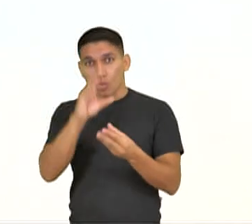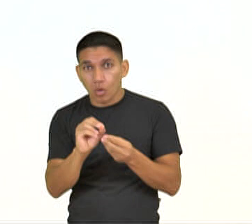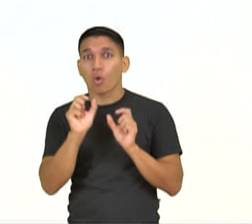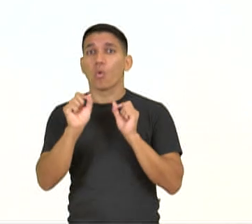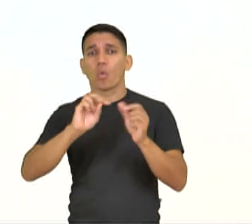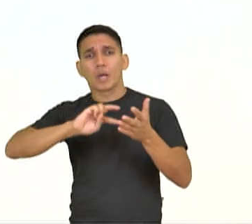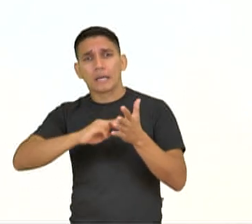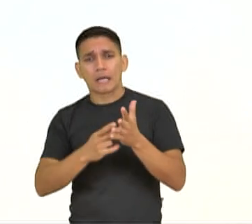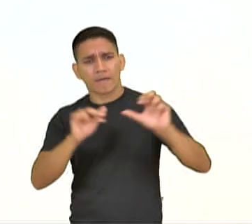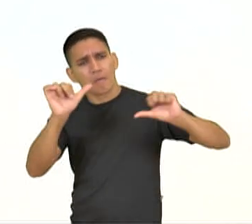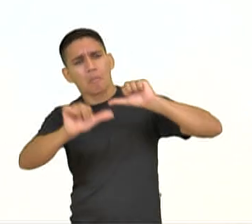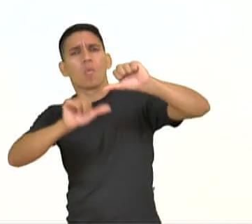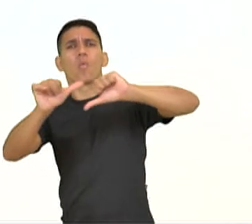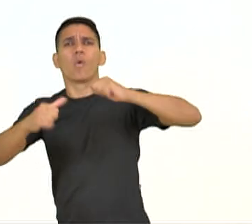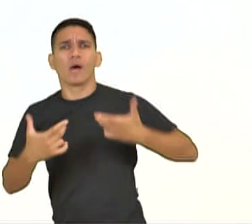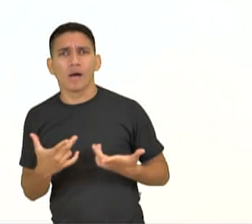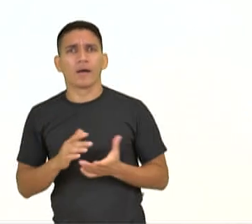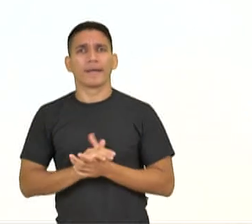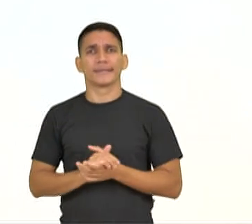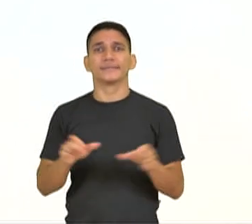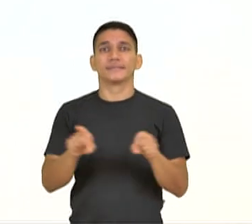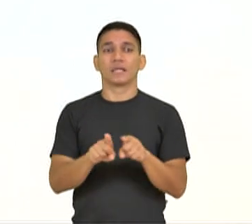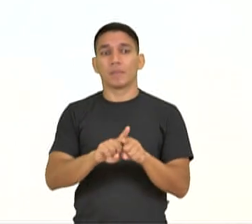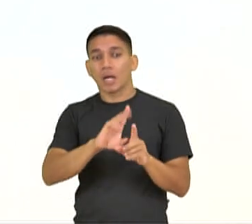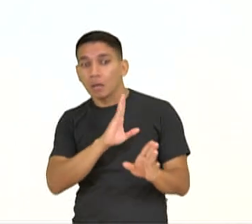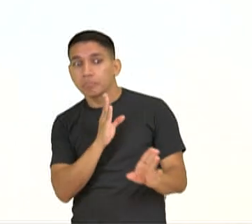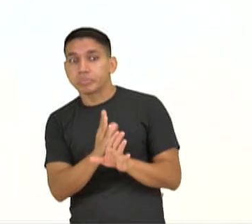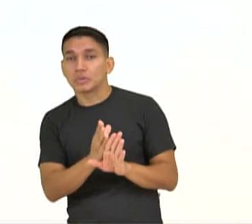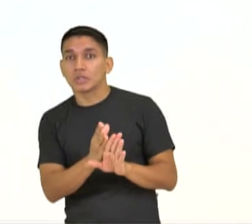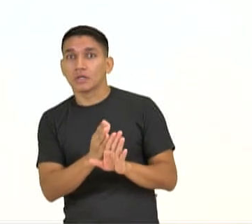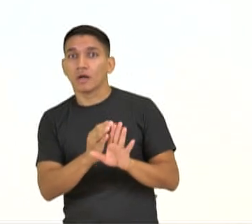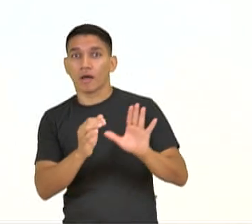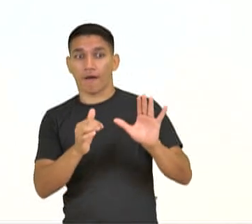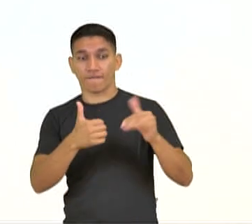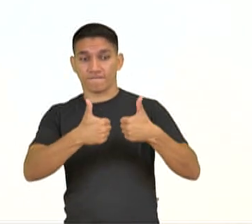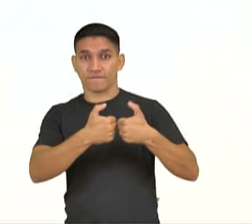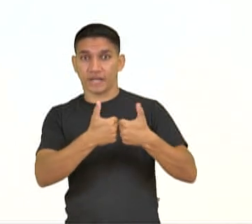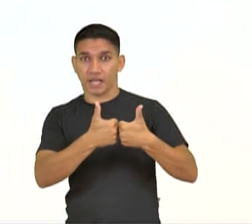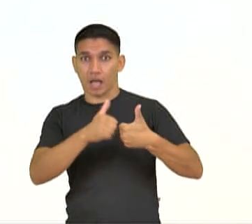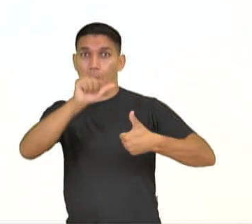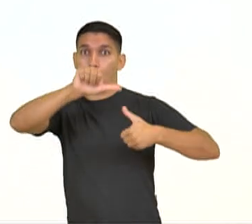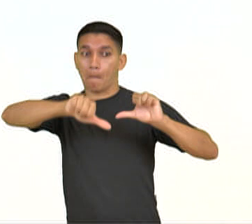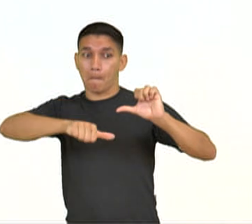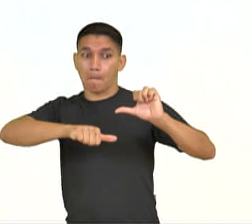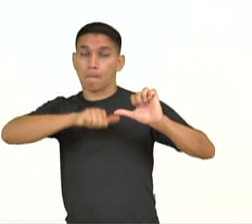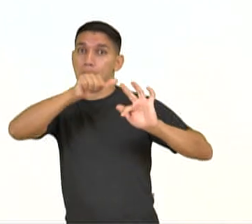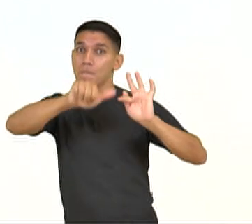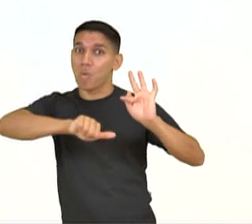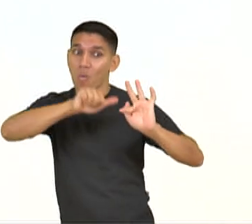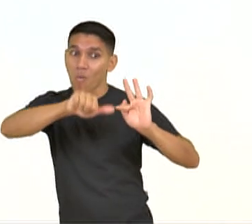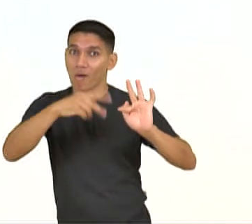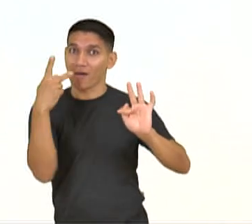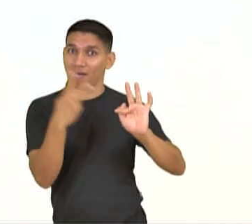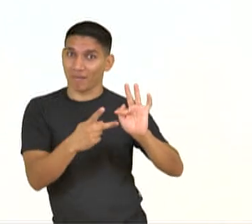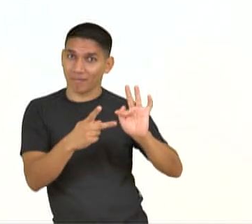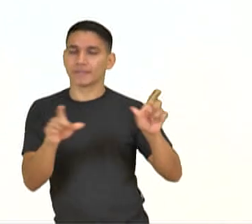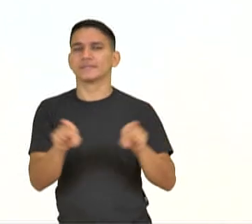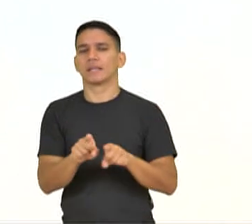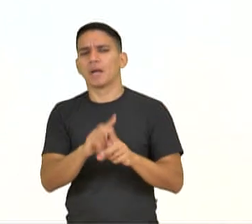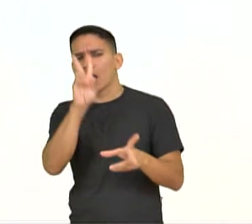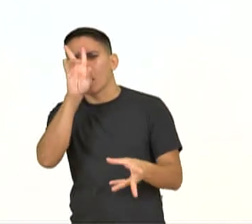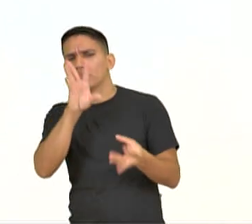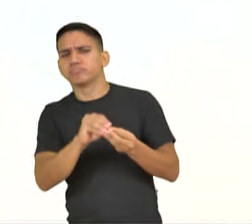são fenômenos, né? Identificar fenômenos físicos, reconhecer fenômenos físicos no nosso cotidiano